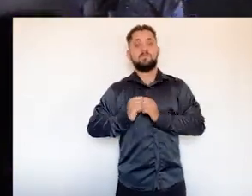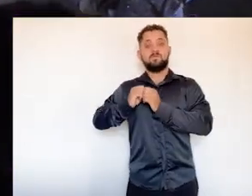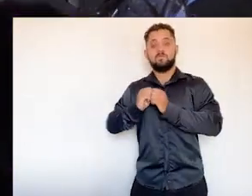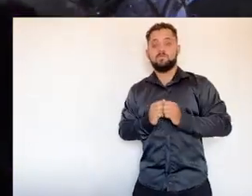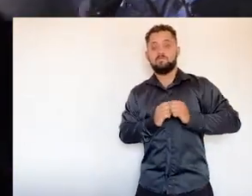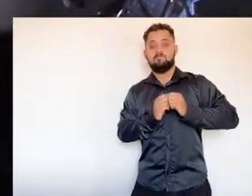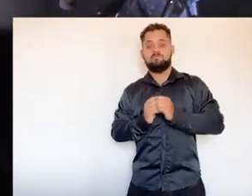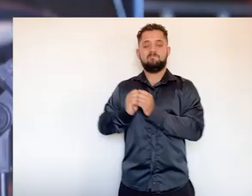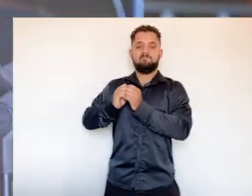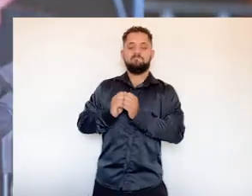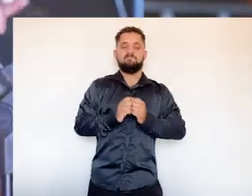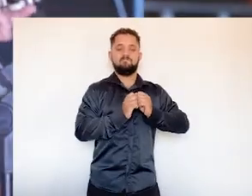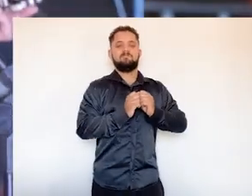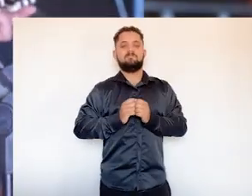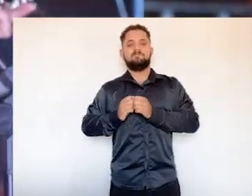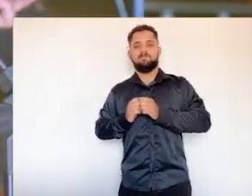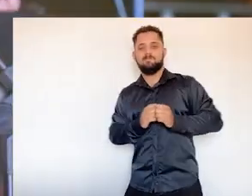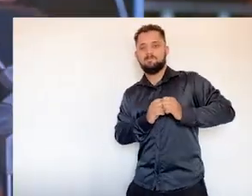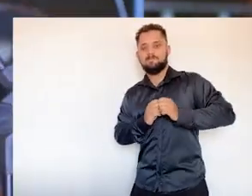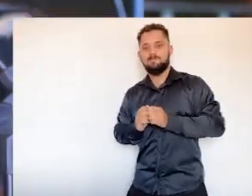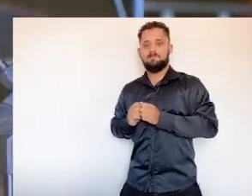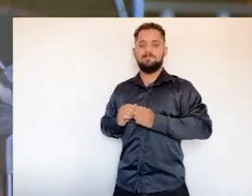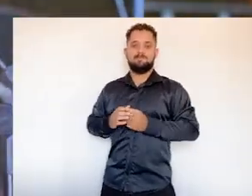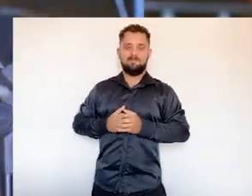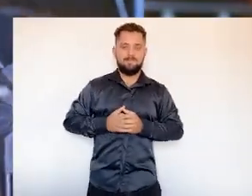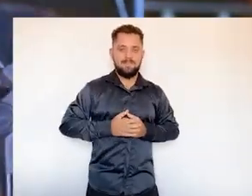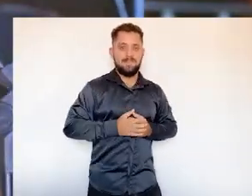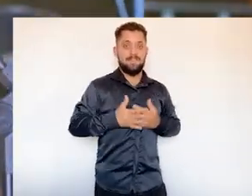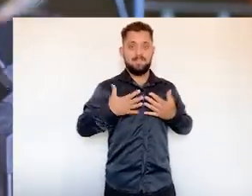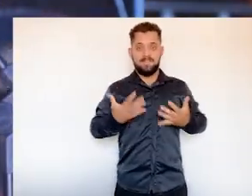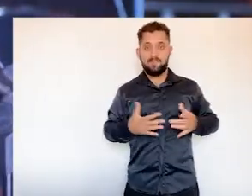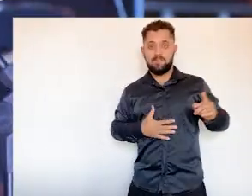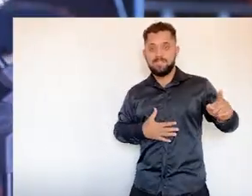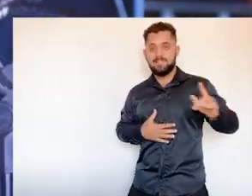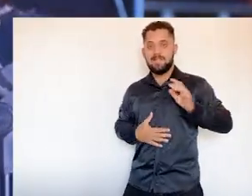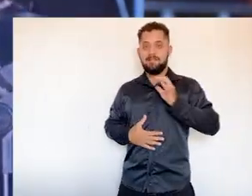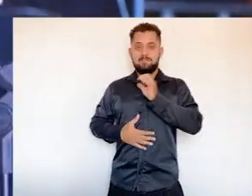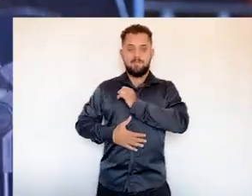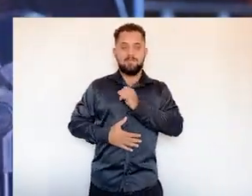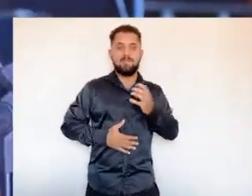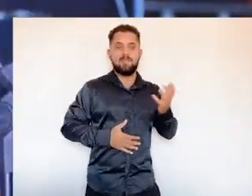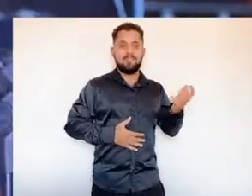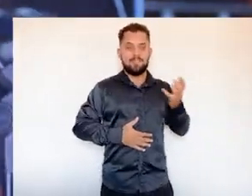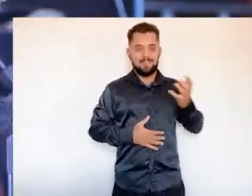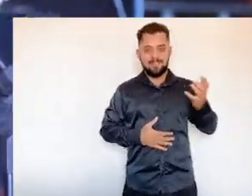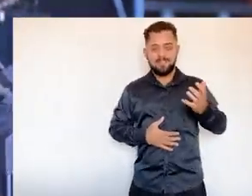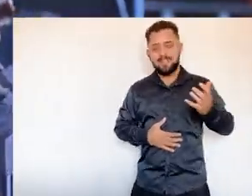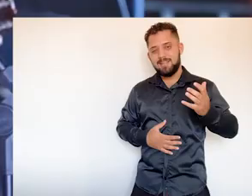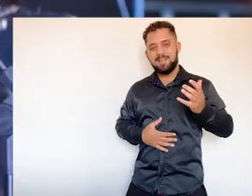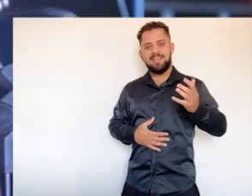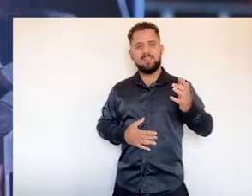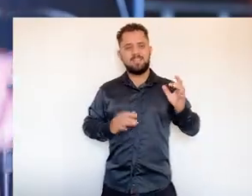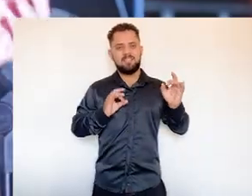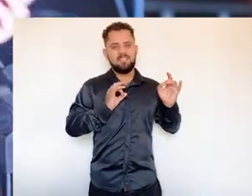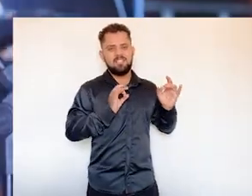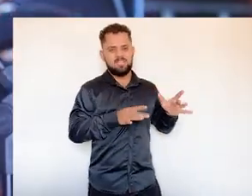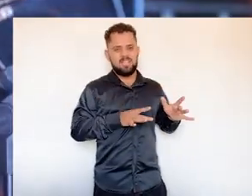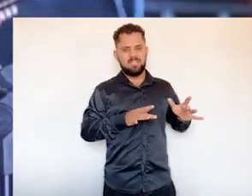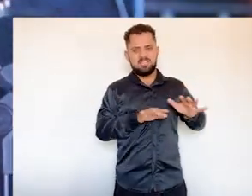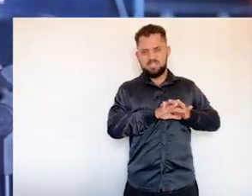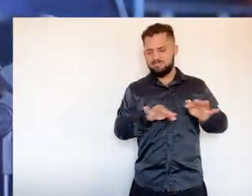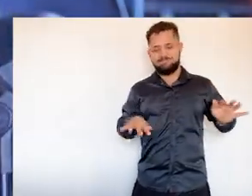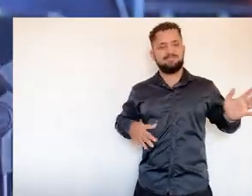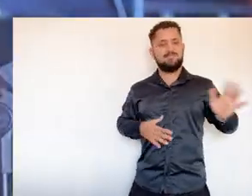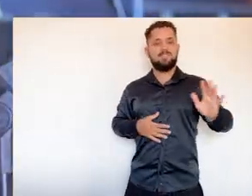E com você, amor, eu quero mais nada. Andando junto, vamos morar na Chapada, porque o nosso